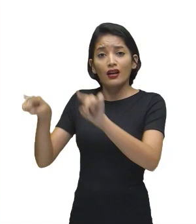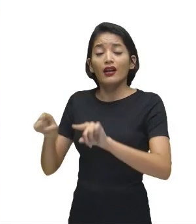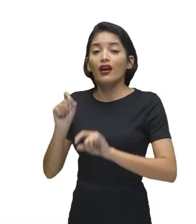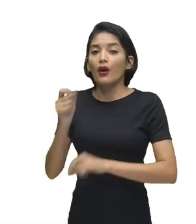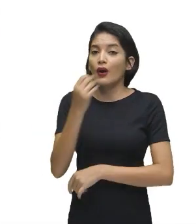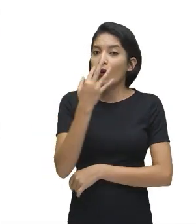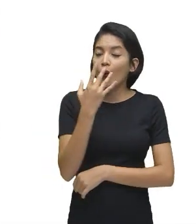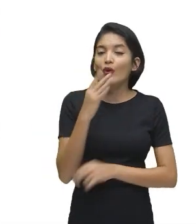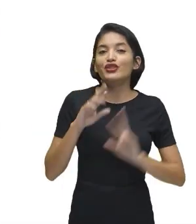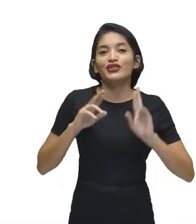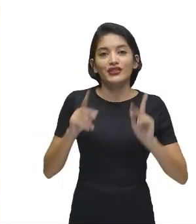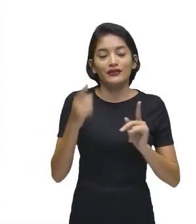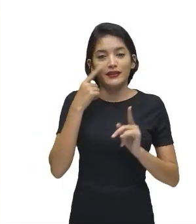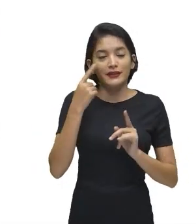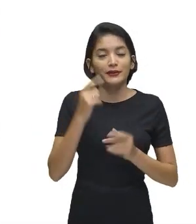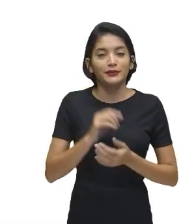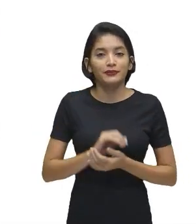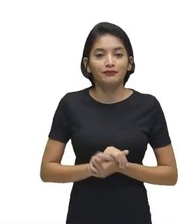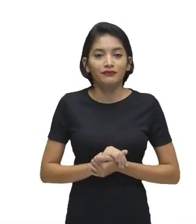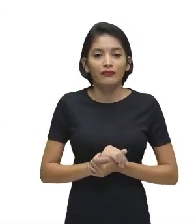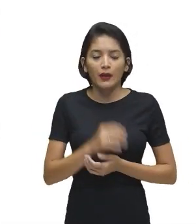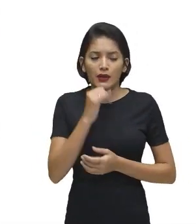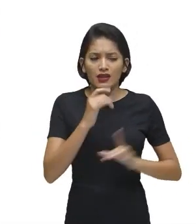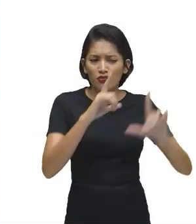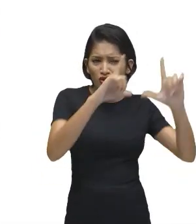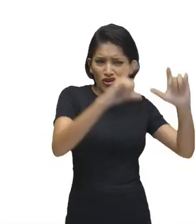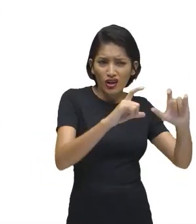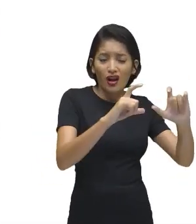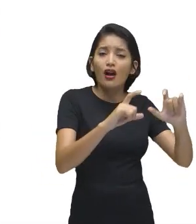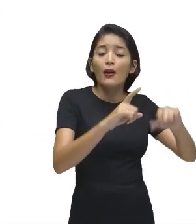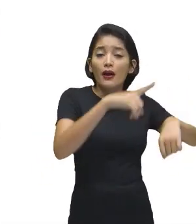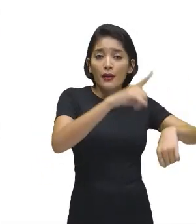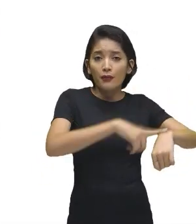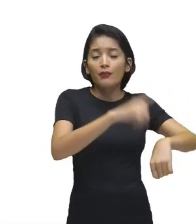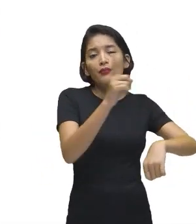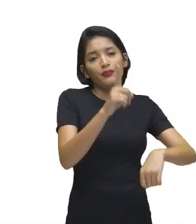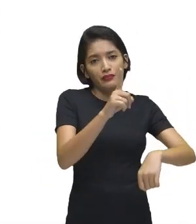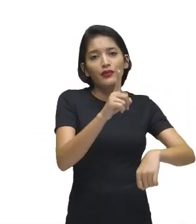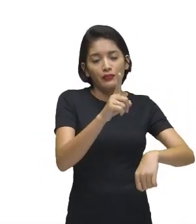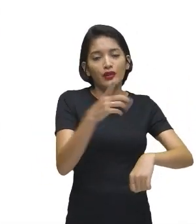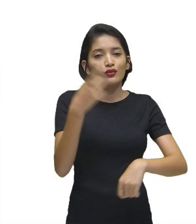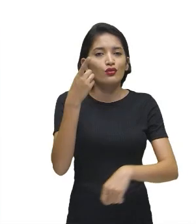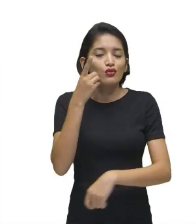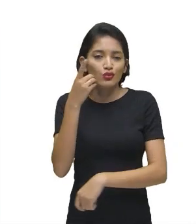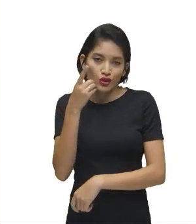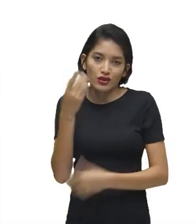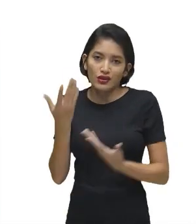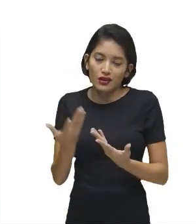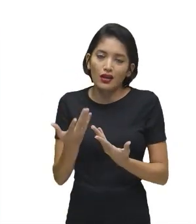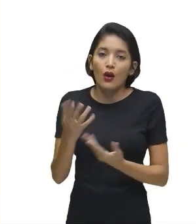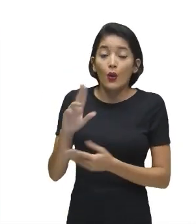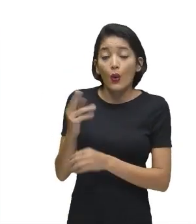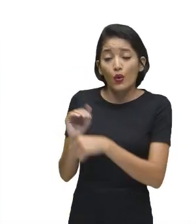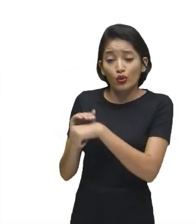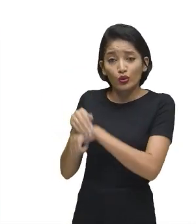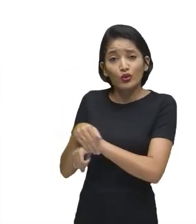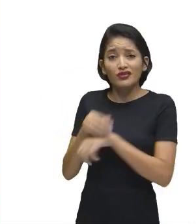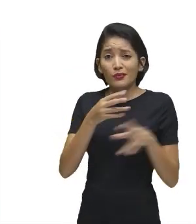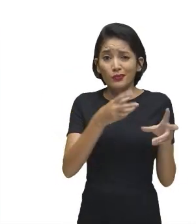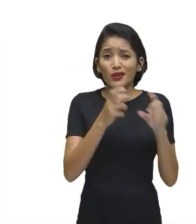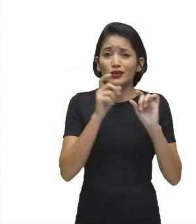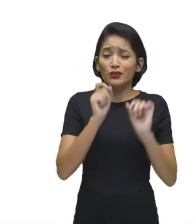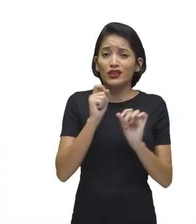vocês analisarem, até pode tirar uma fotografia em diferentes momentos do dia ou da noite, vocês vão ver que